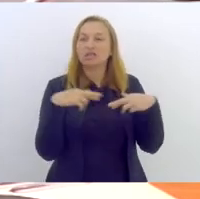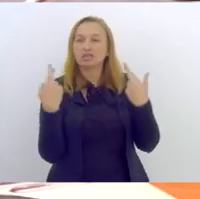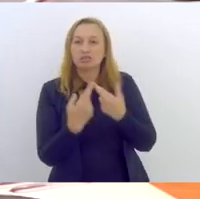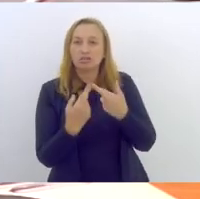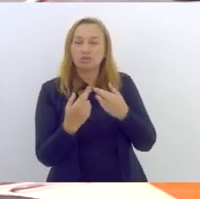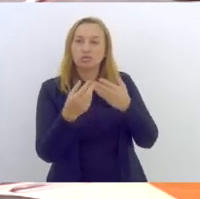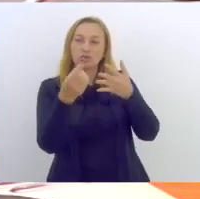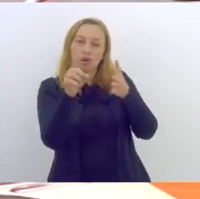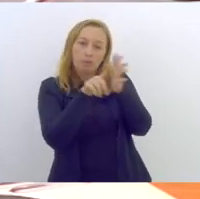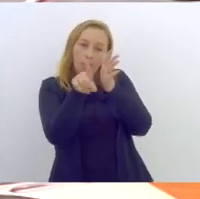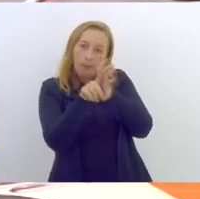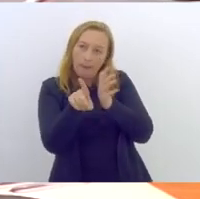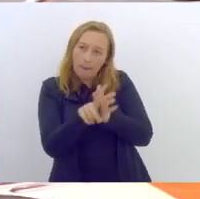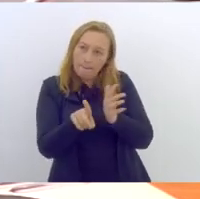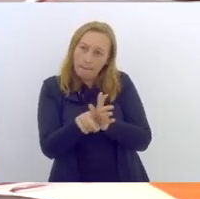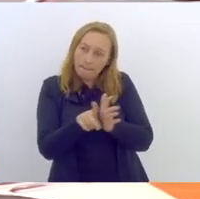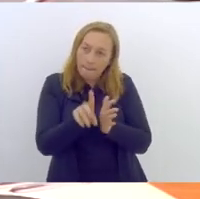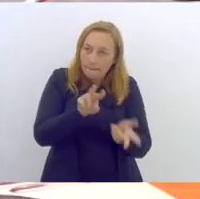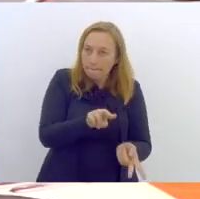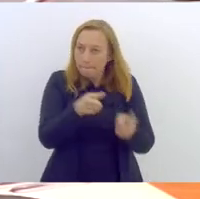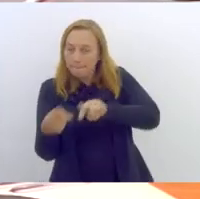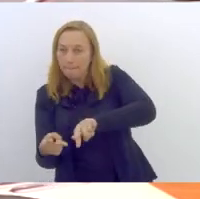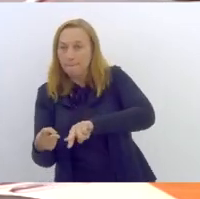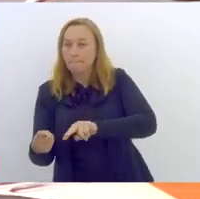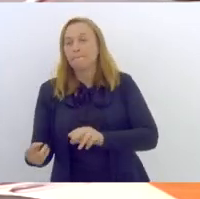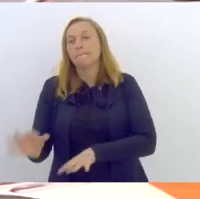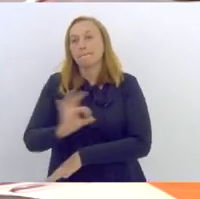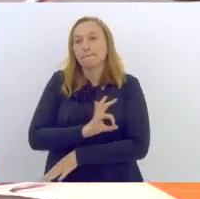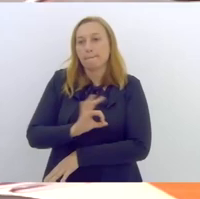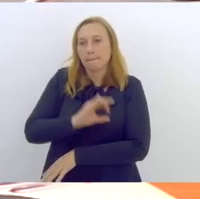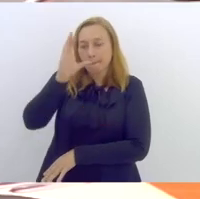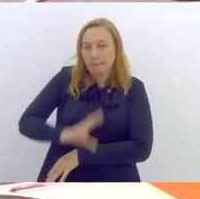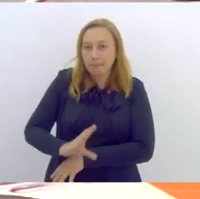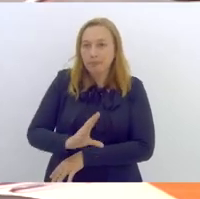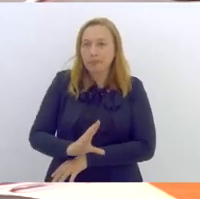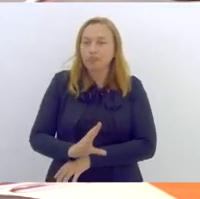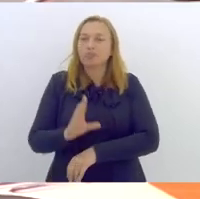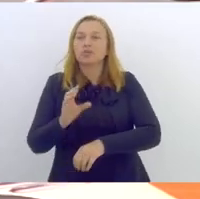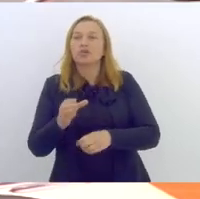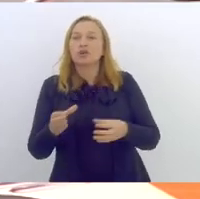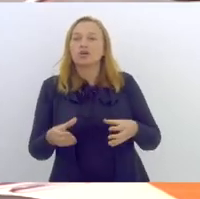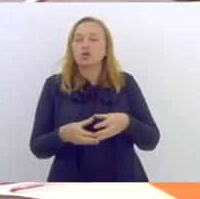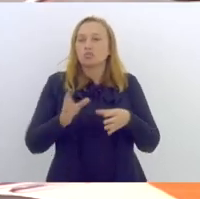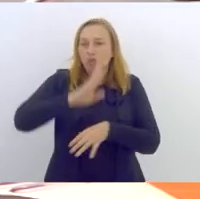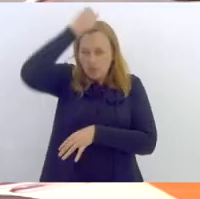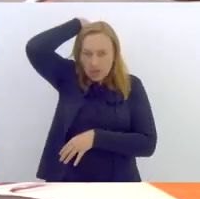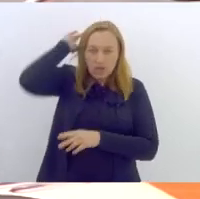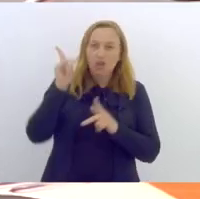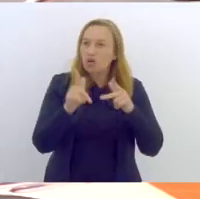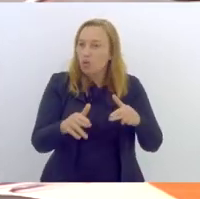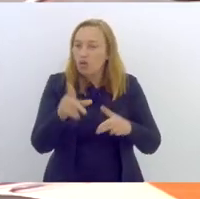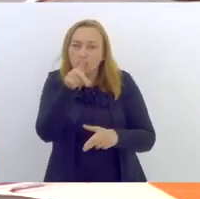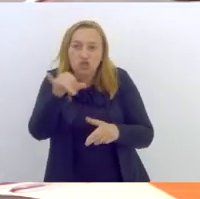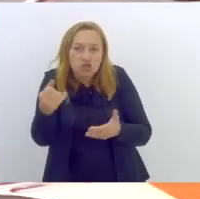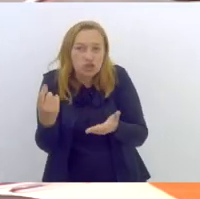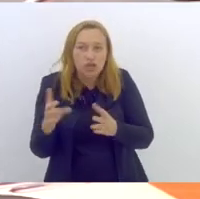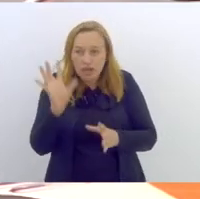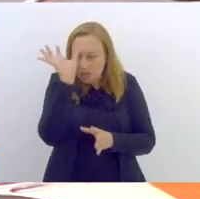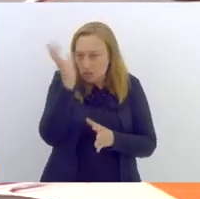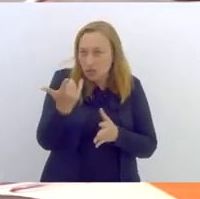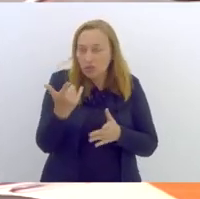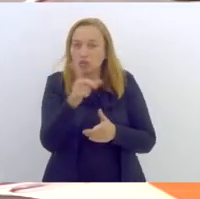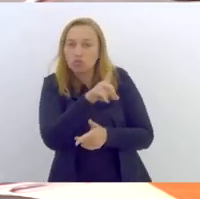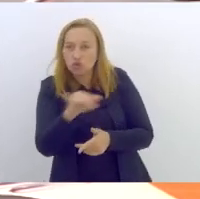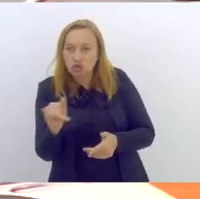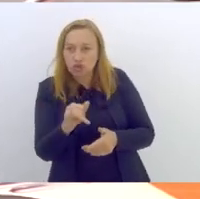deliberação e encaminhem para polícia civil e aí como foi com bombeiro a gente no mesmo dia acertou lá as datas